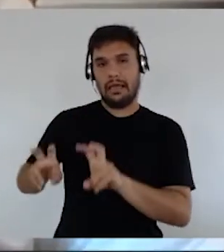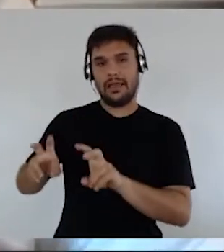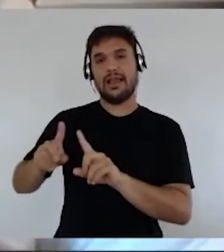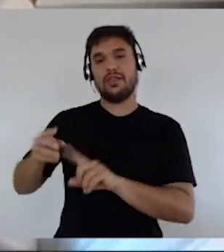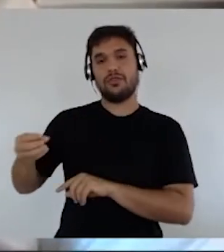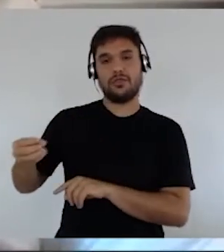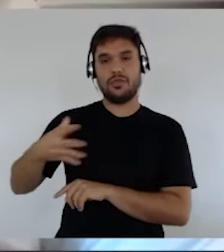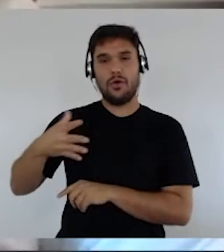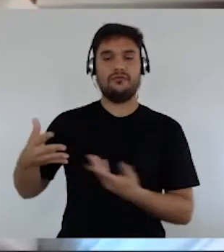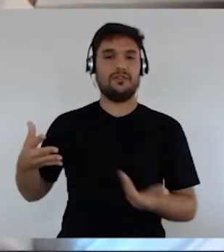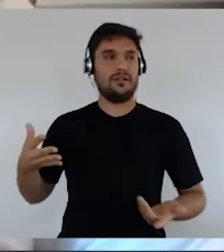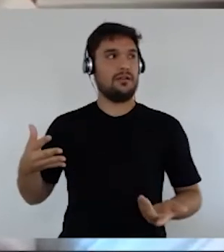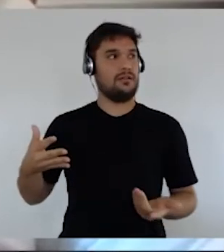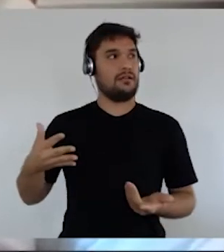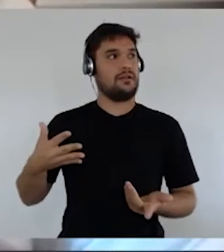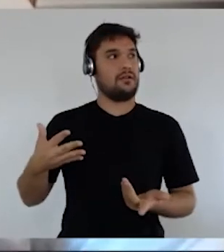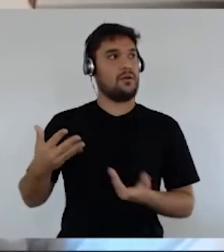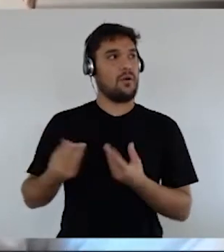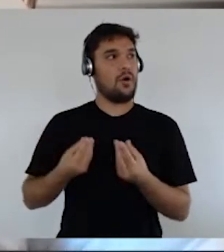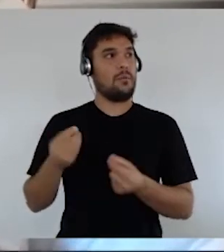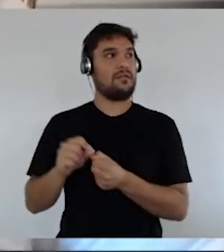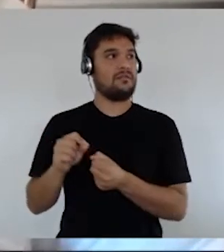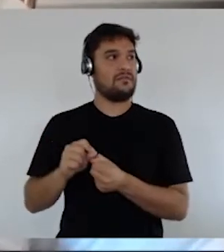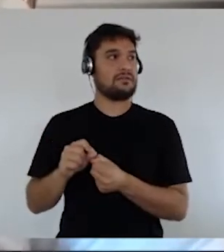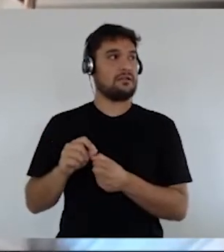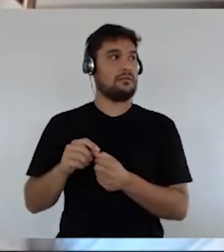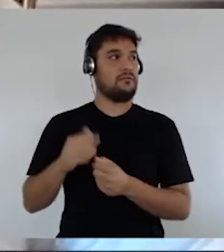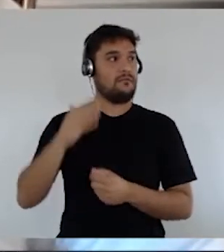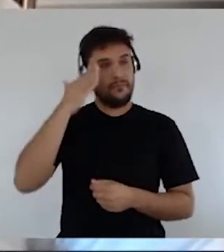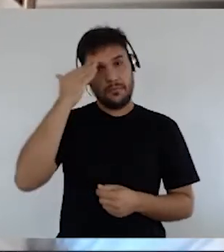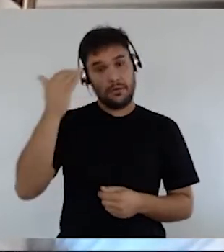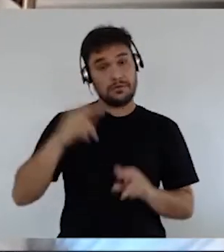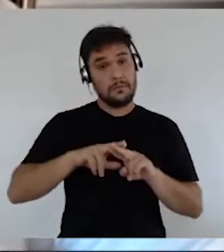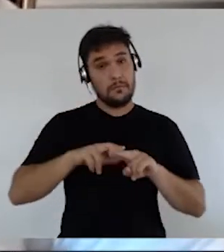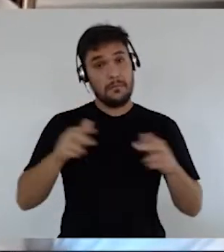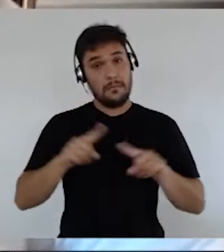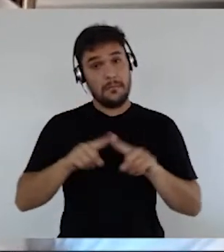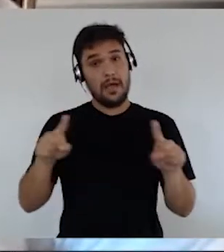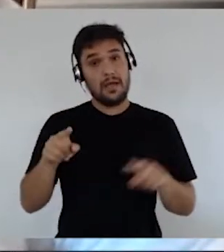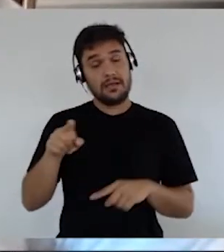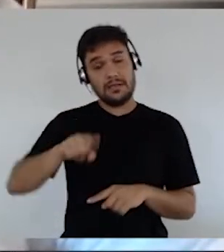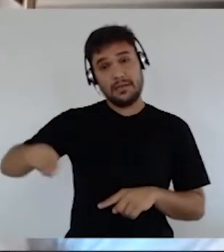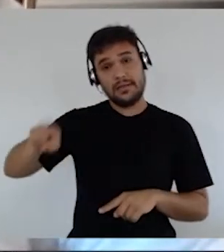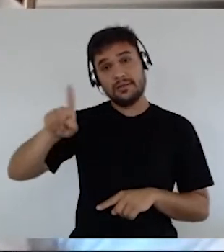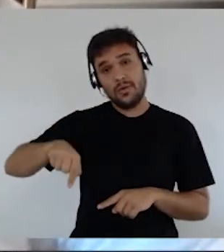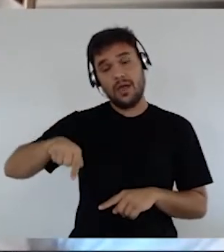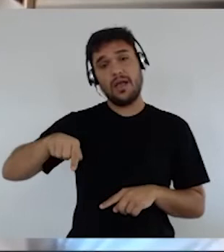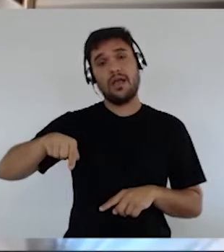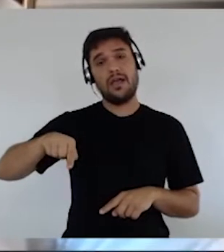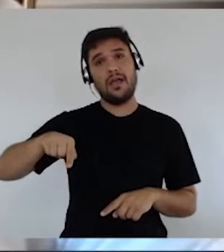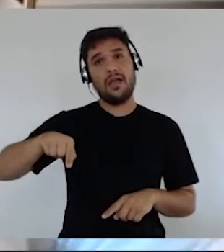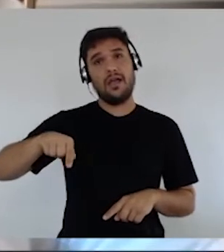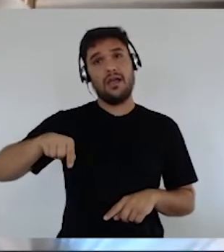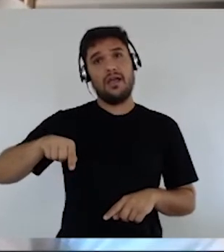são lacunosas são consideradas soft law, mas de qualquer forma não deixam de ser um guião da atividade dos